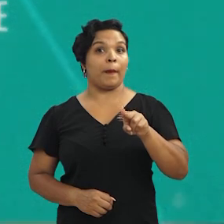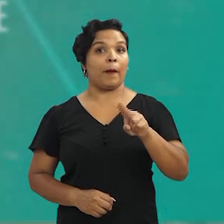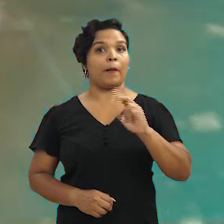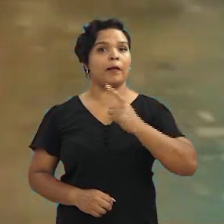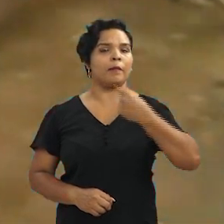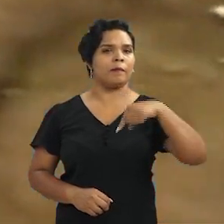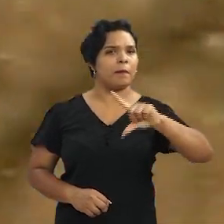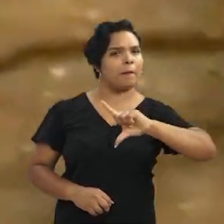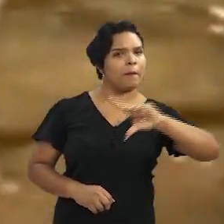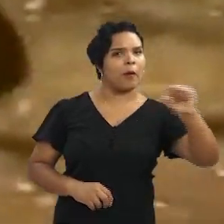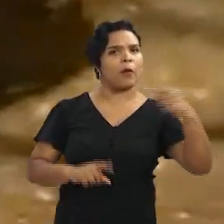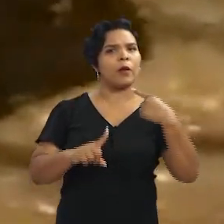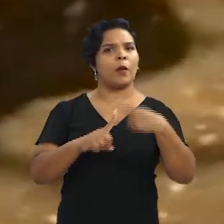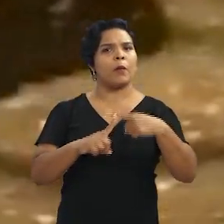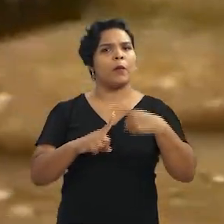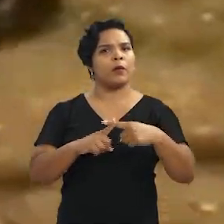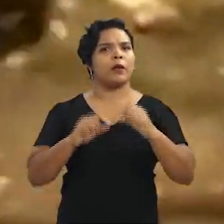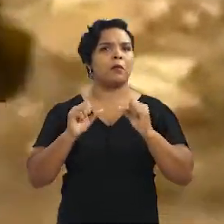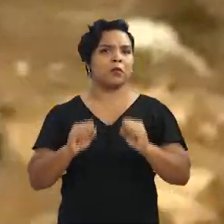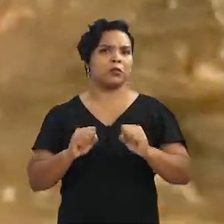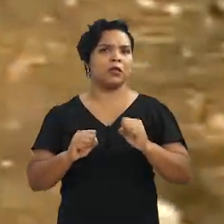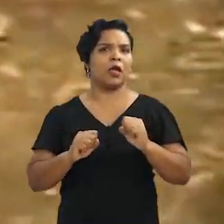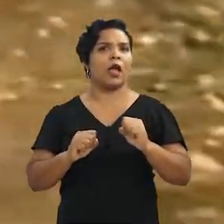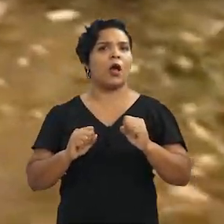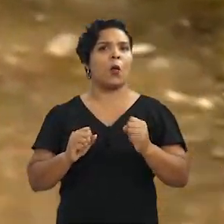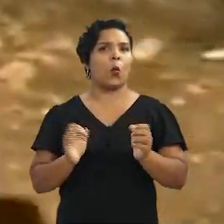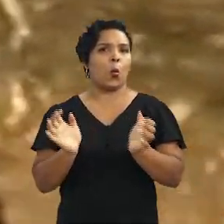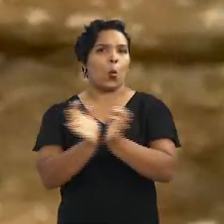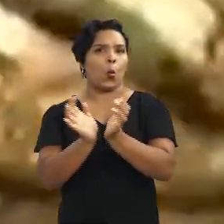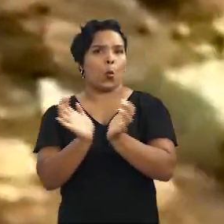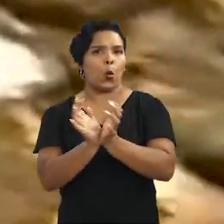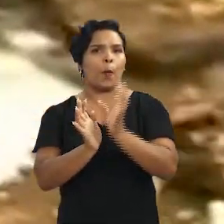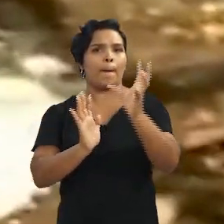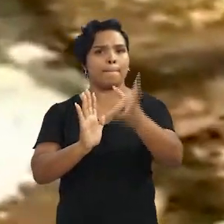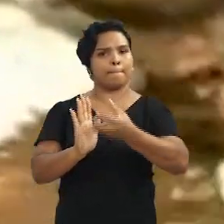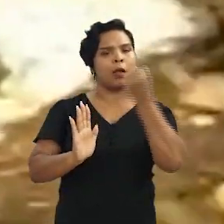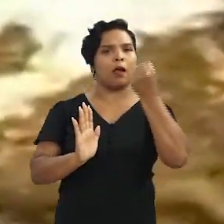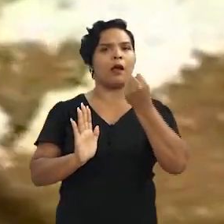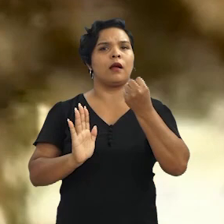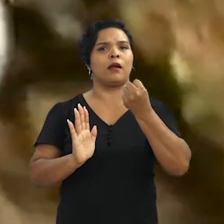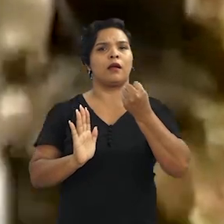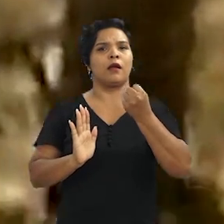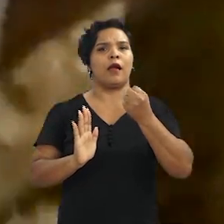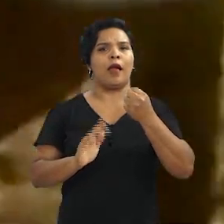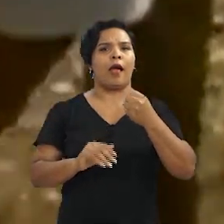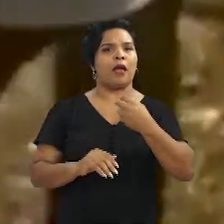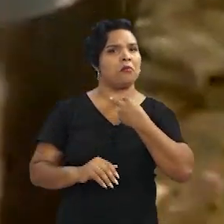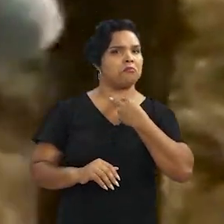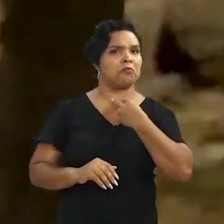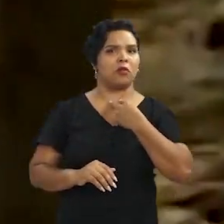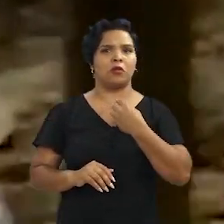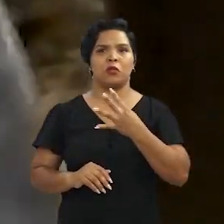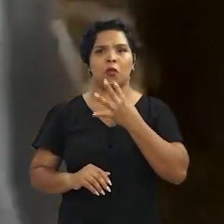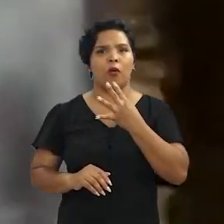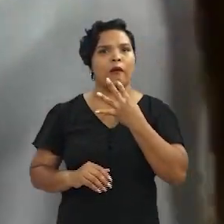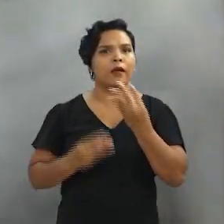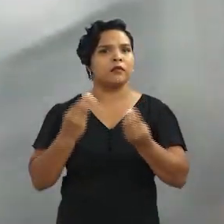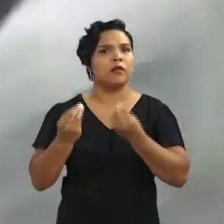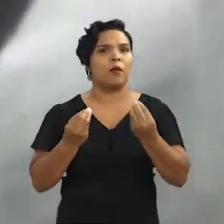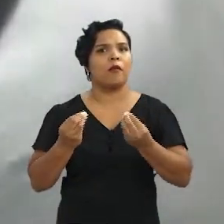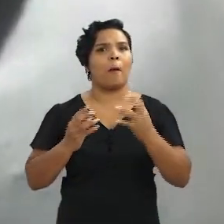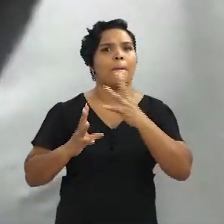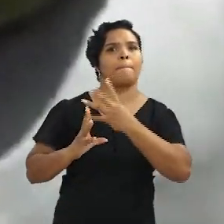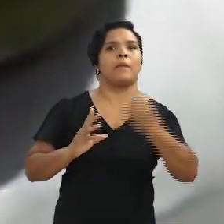Meu irmão disse que era para mim ir embora, porque podia ser que os cangaceiros passassem lá e me carregavam. Aí eu disse, eu